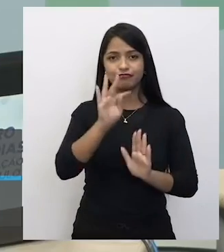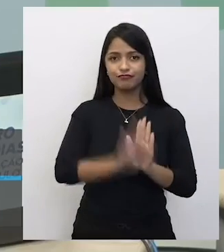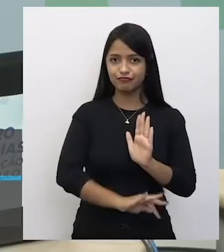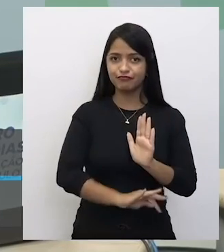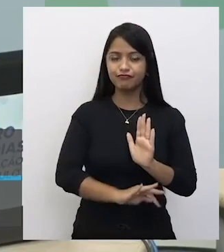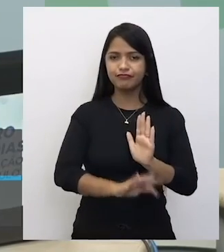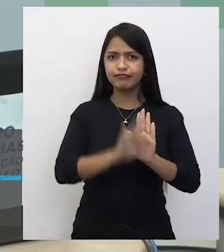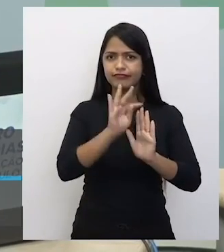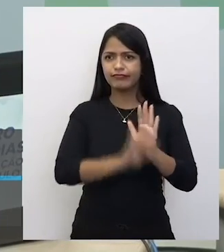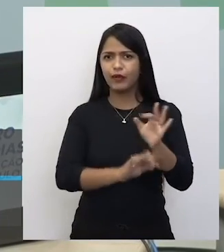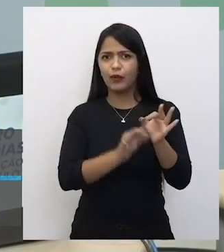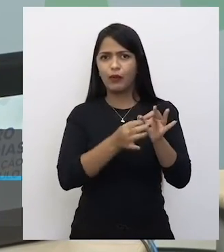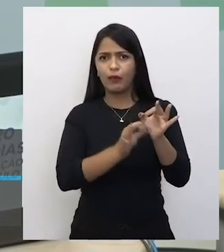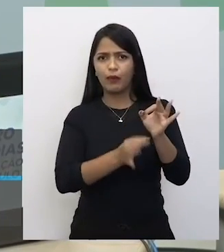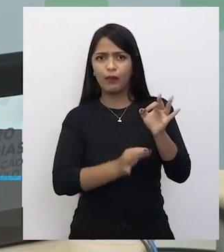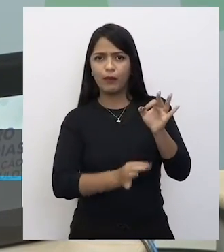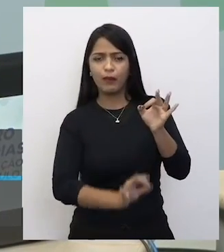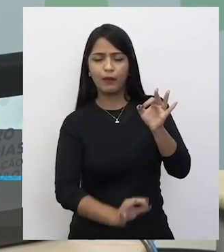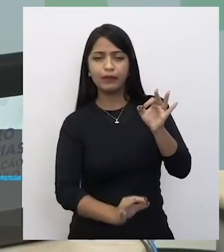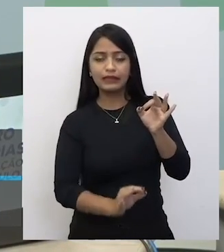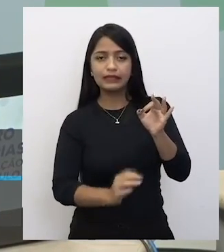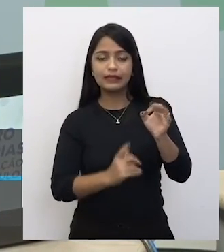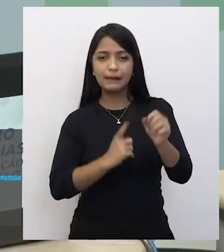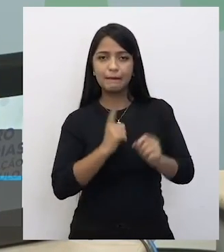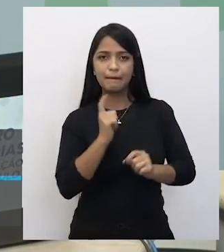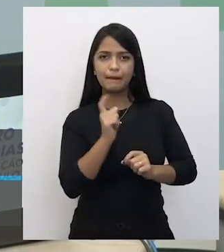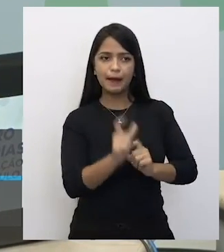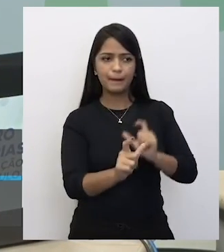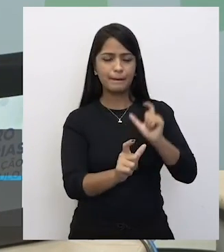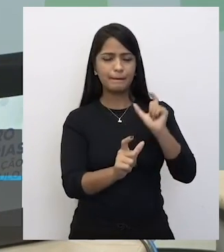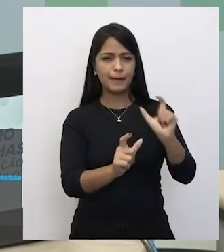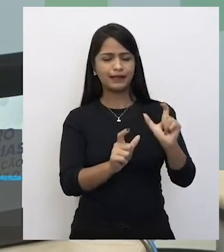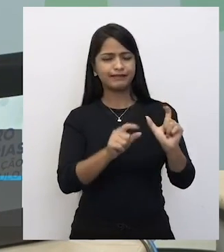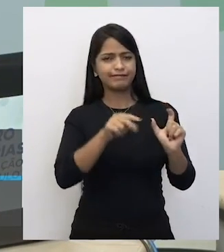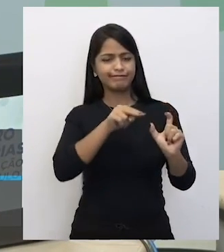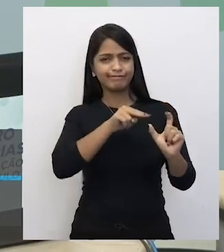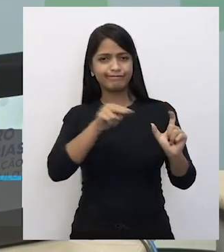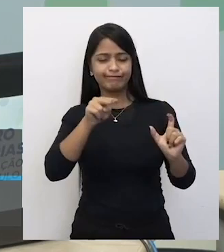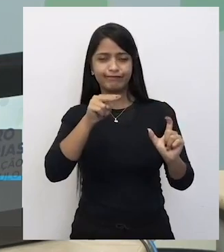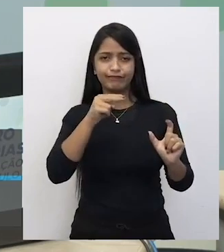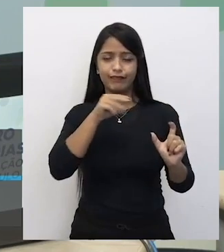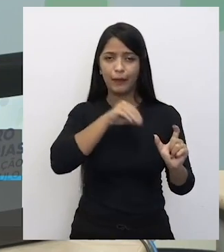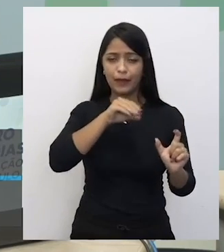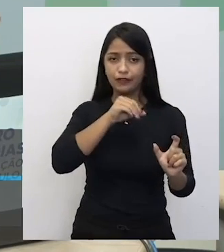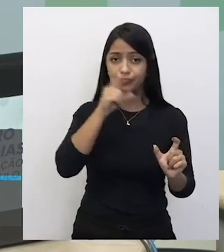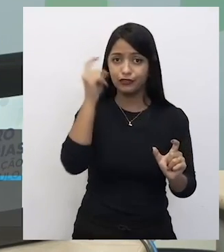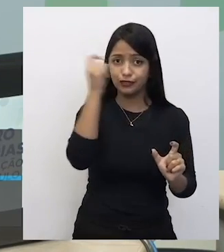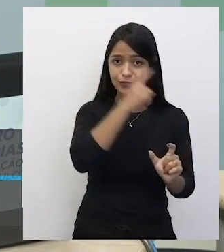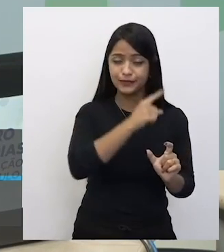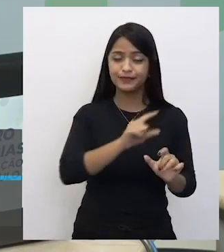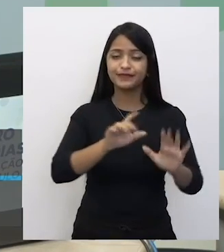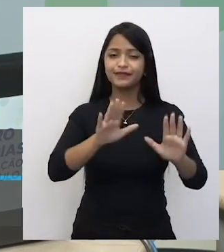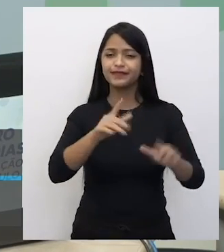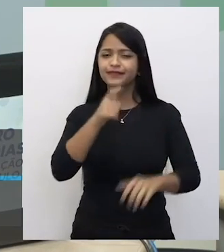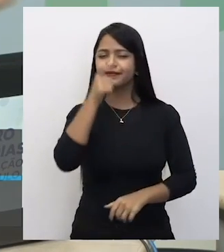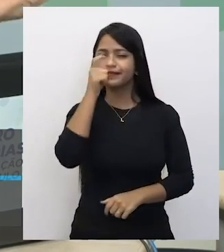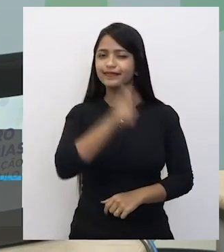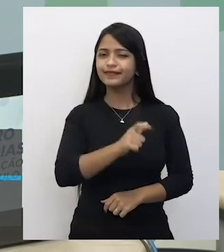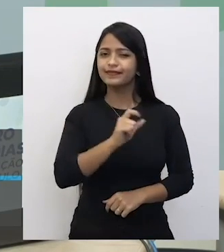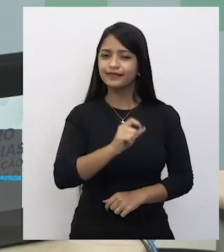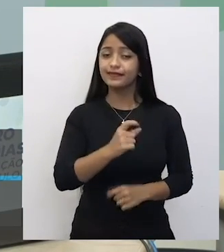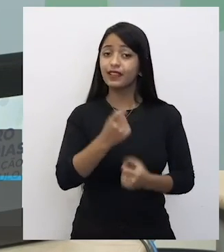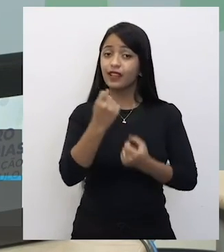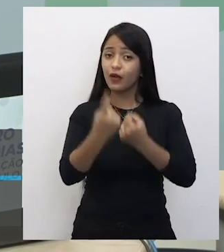pouco extenso, com algumas palavras, uhum, né, que travavam um pouco a leitura. Mas é interessante porque, assim, a gente verificou que os alunos, alguns já